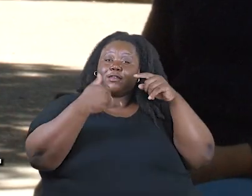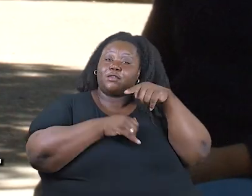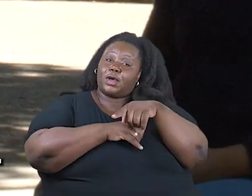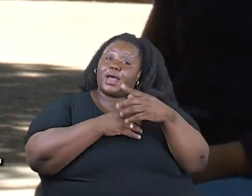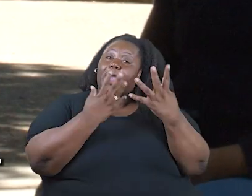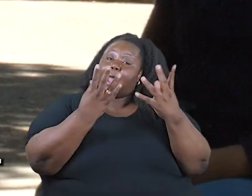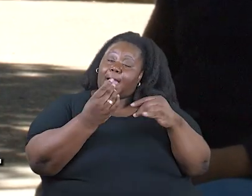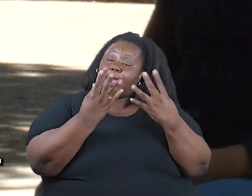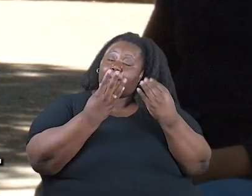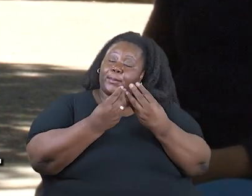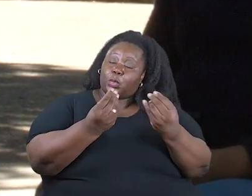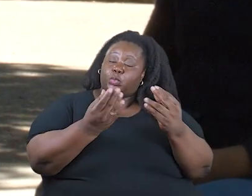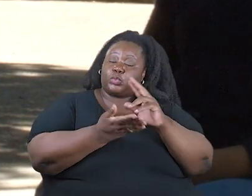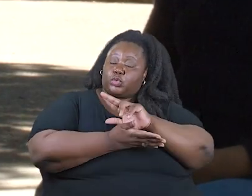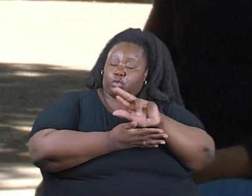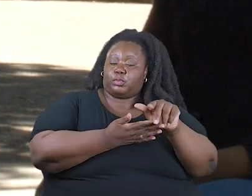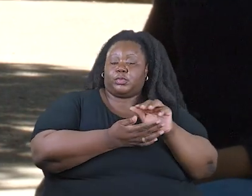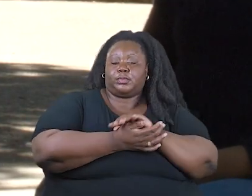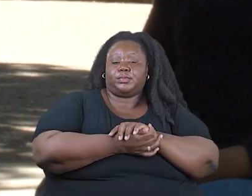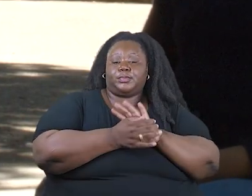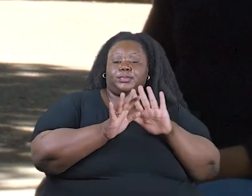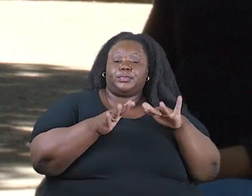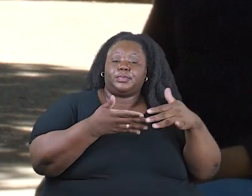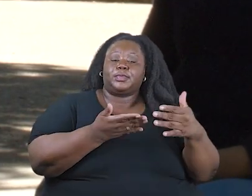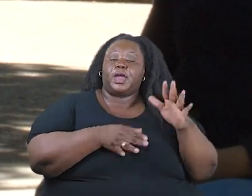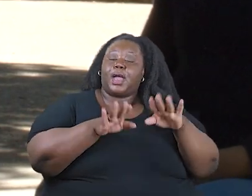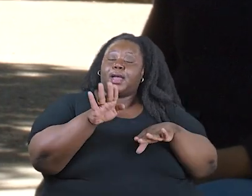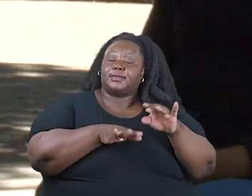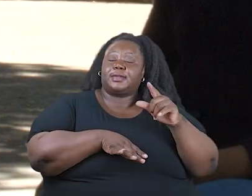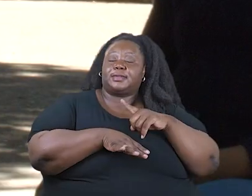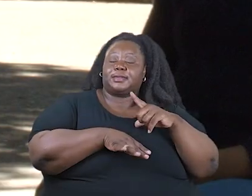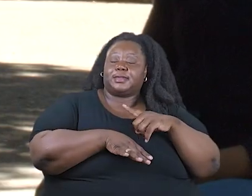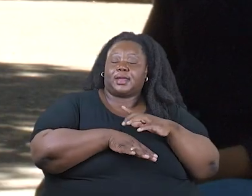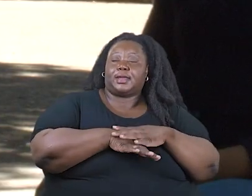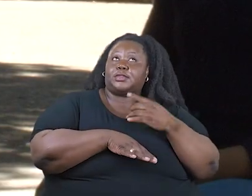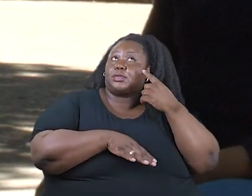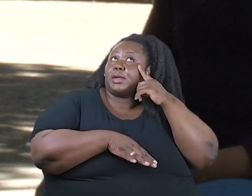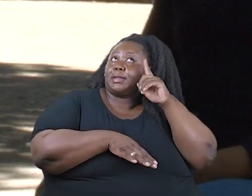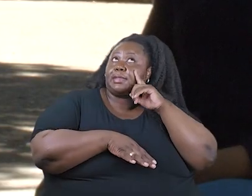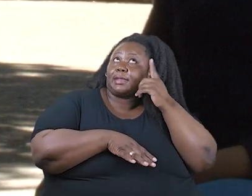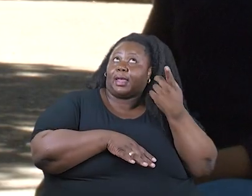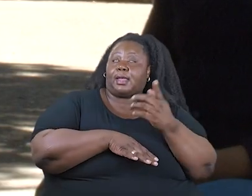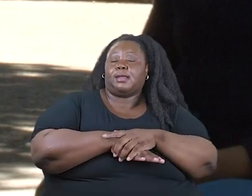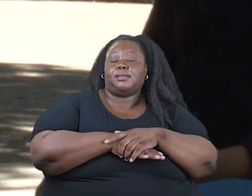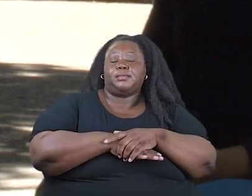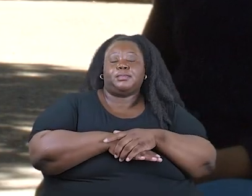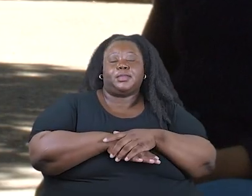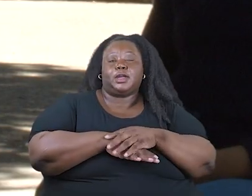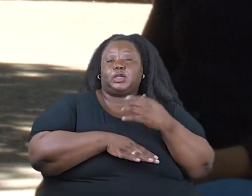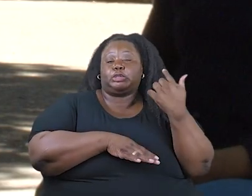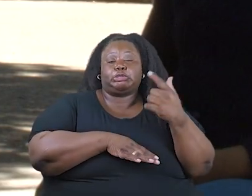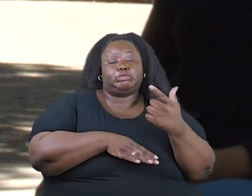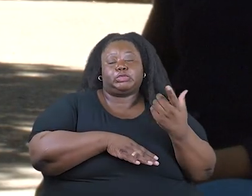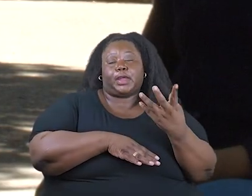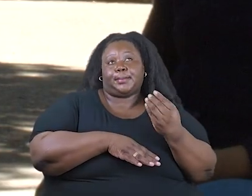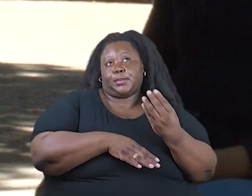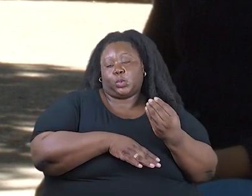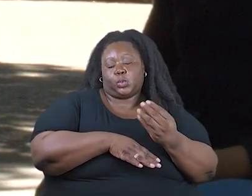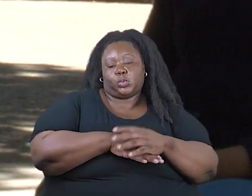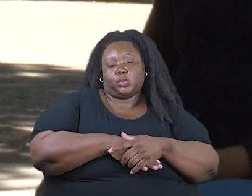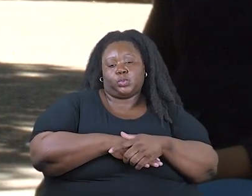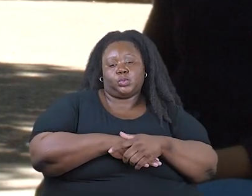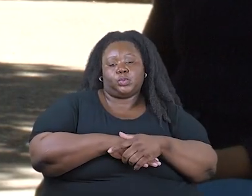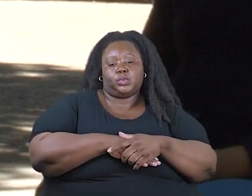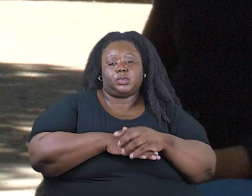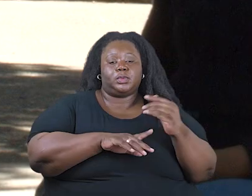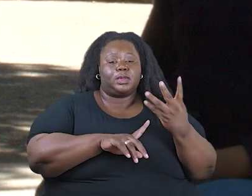aquela obra é um múltiplo. Então, às vezes, a gente tem a ideia como se não existissem muitos múltiplos